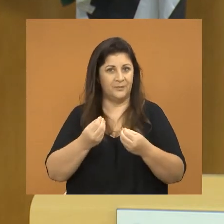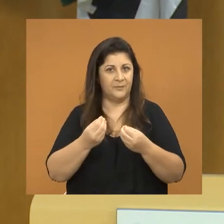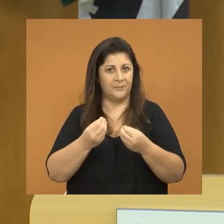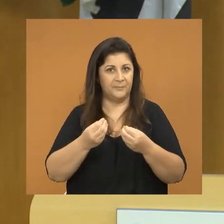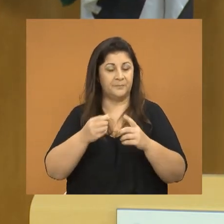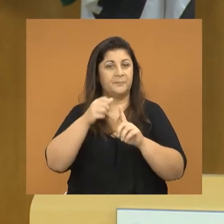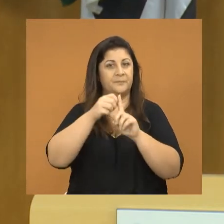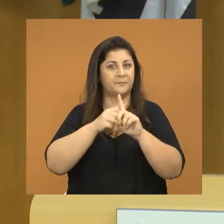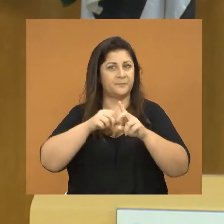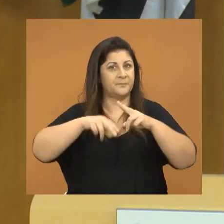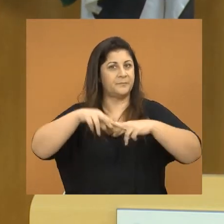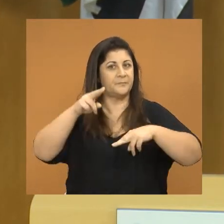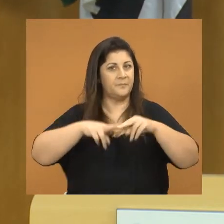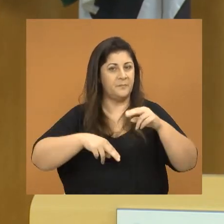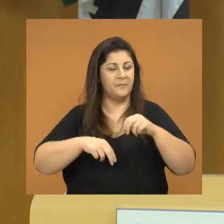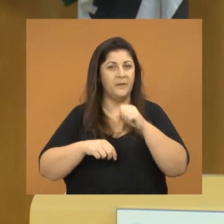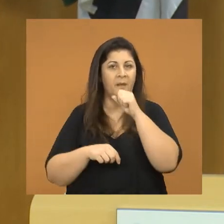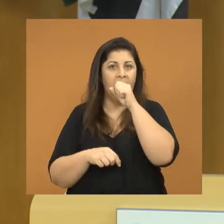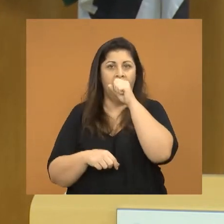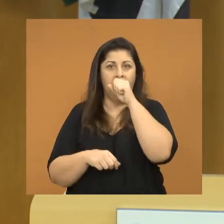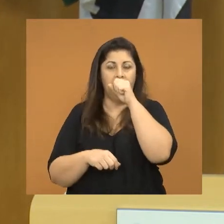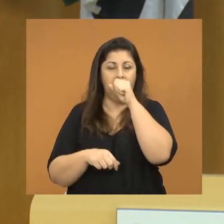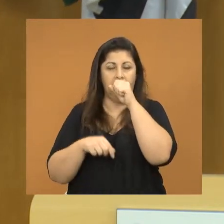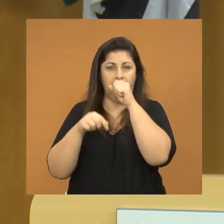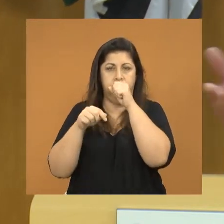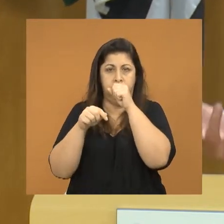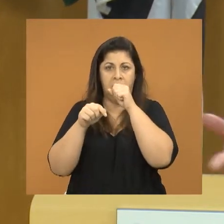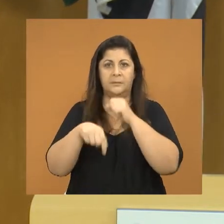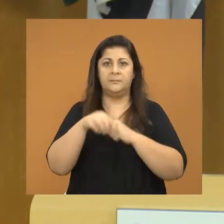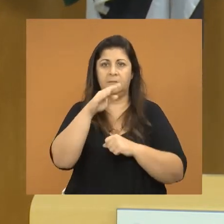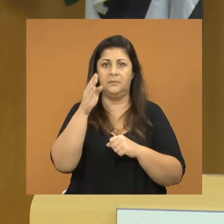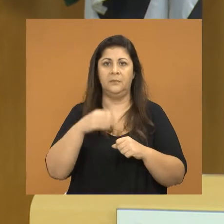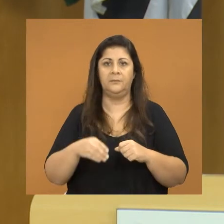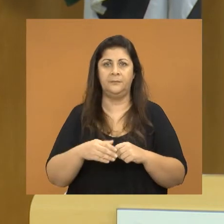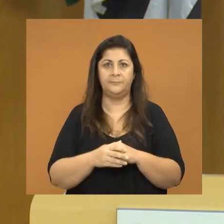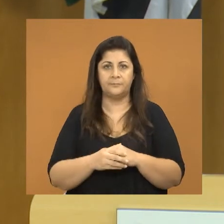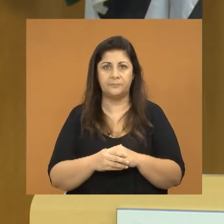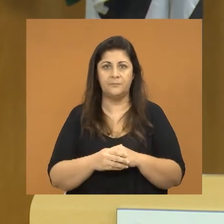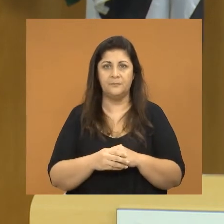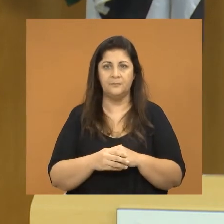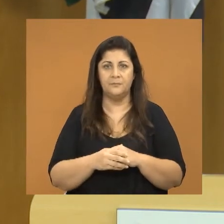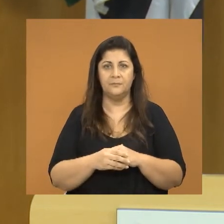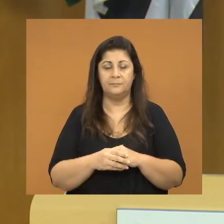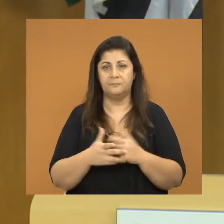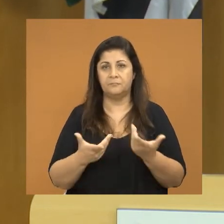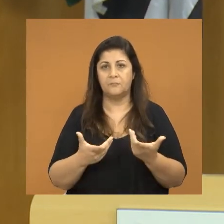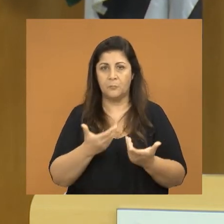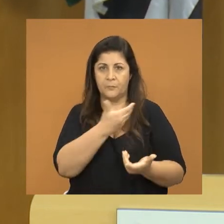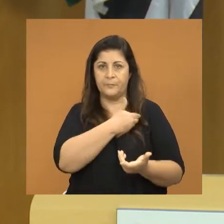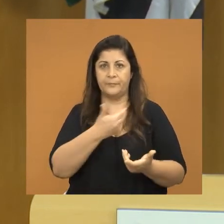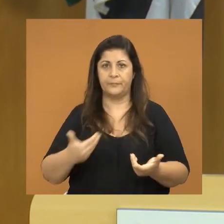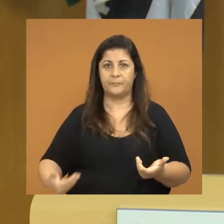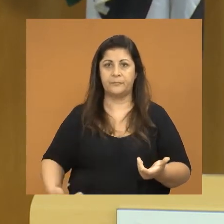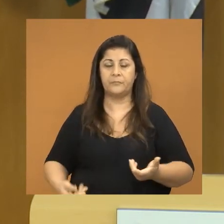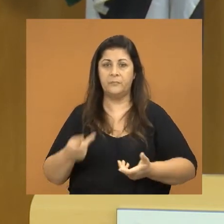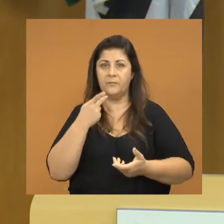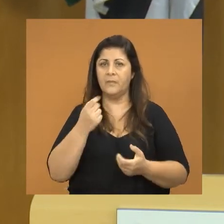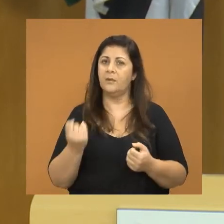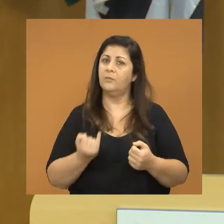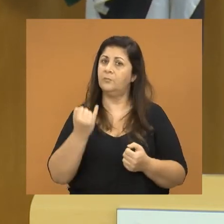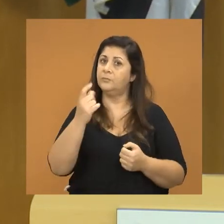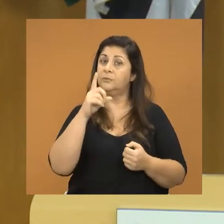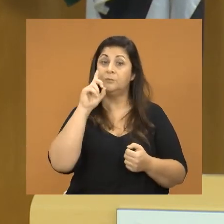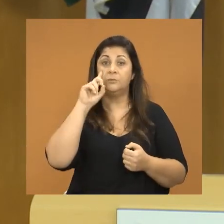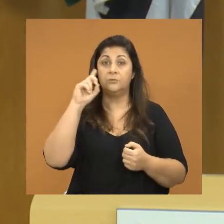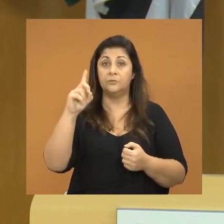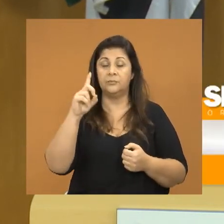junho. No Brasil, a gente comemora, tanto o governo estimula ter um Dia Nacional do Doador